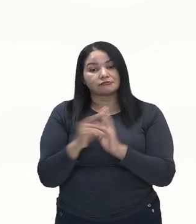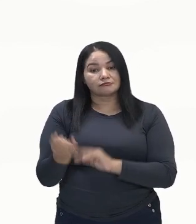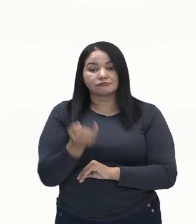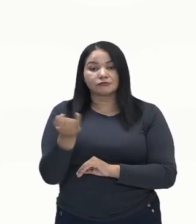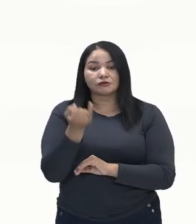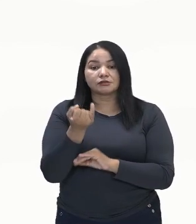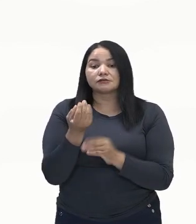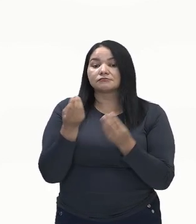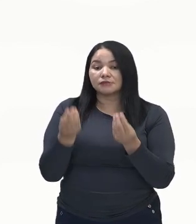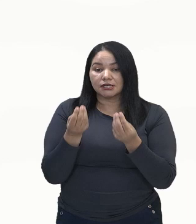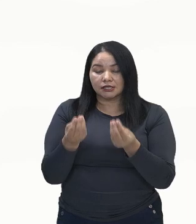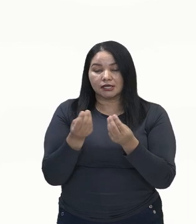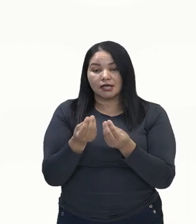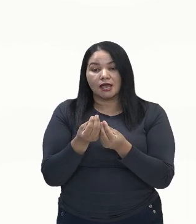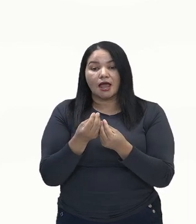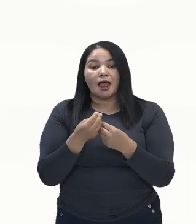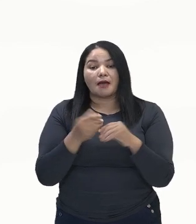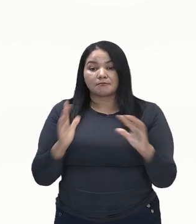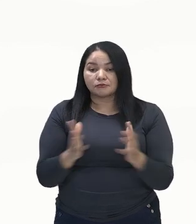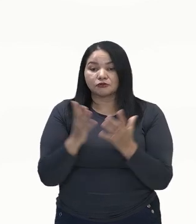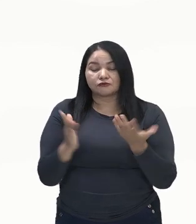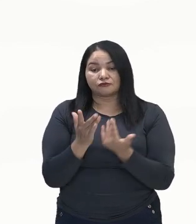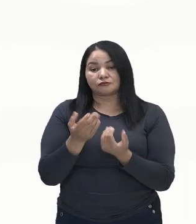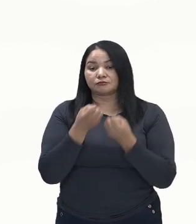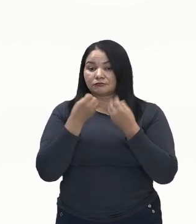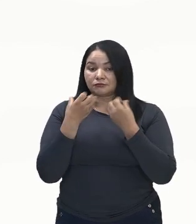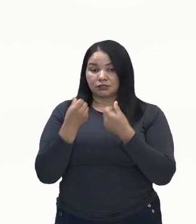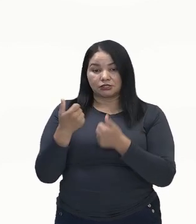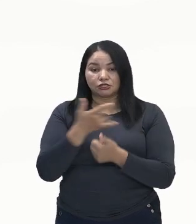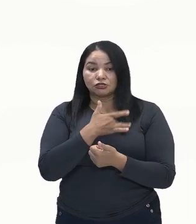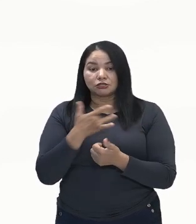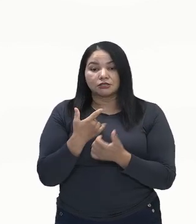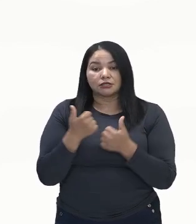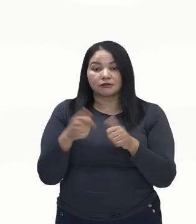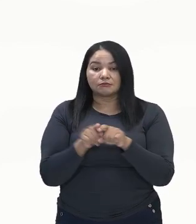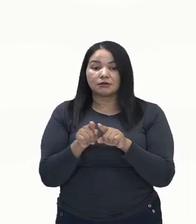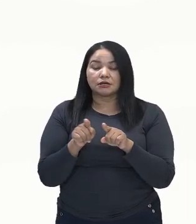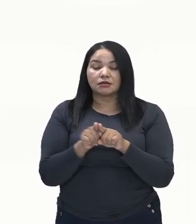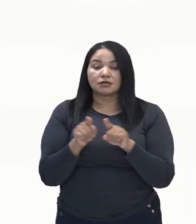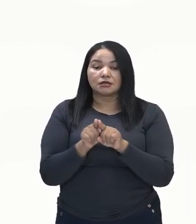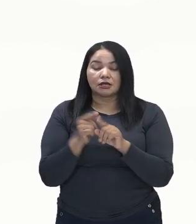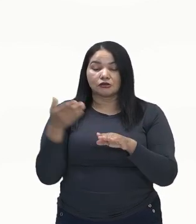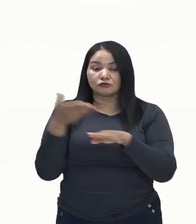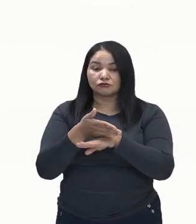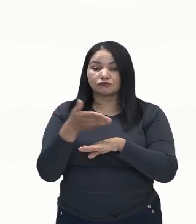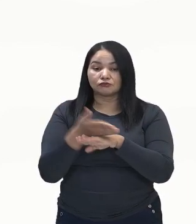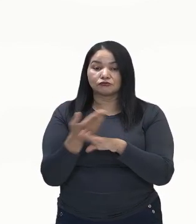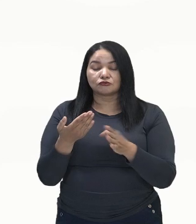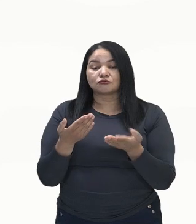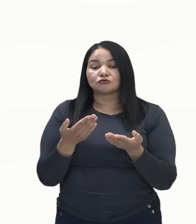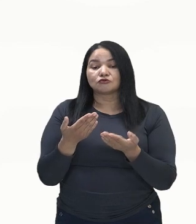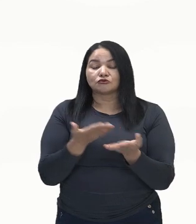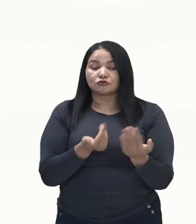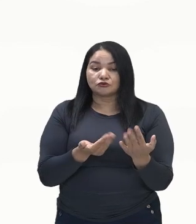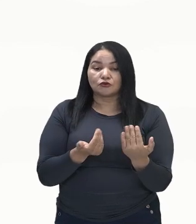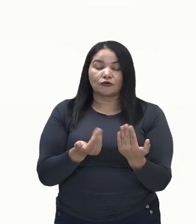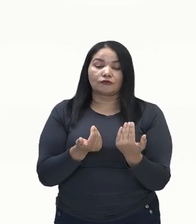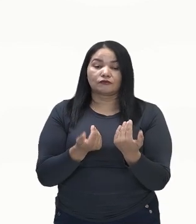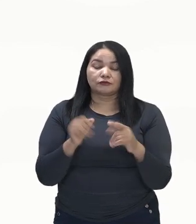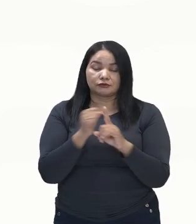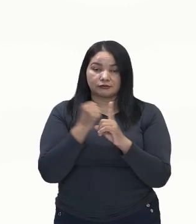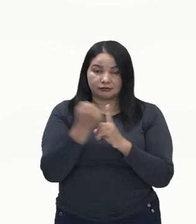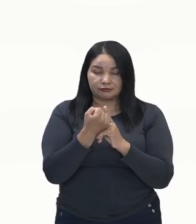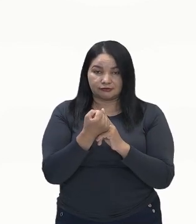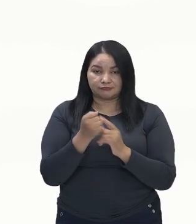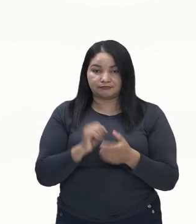para promover o bem-estar e a inclusão dos jovens na nossa sociedade, tá certo? Então,